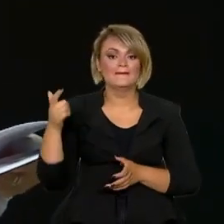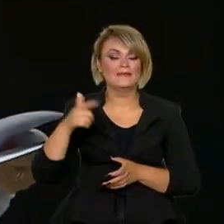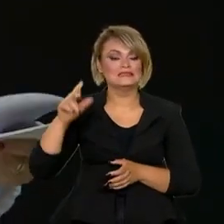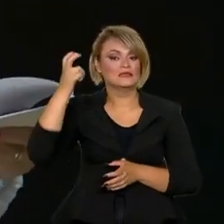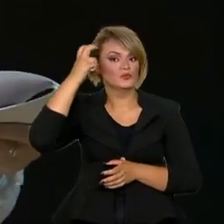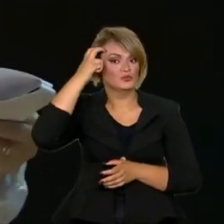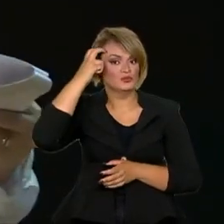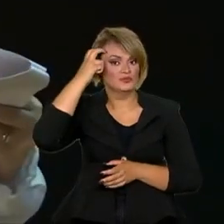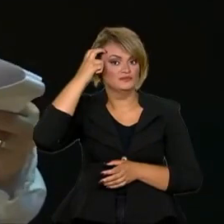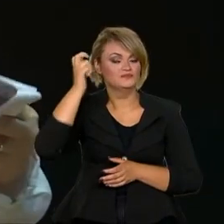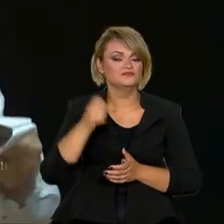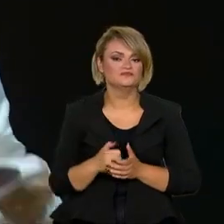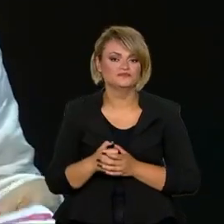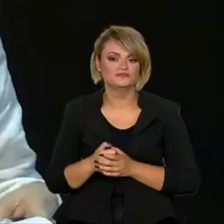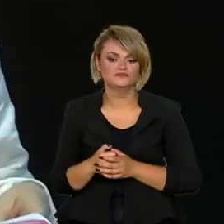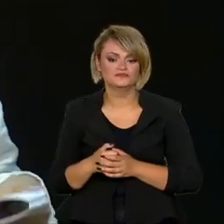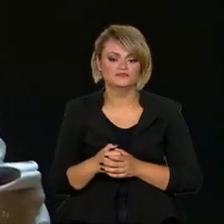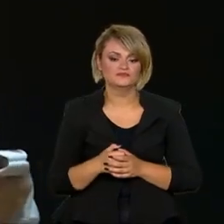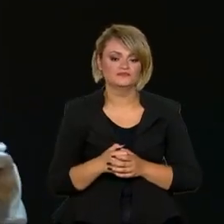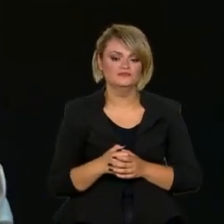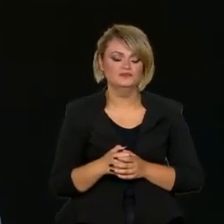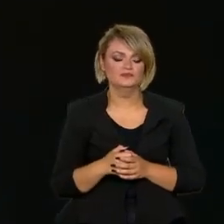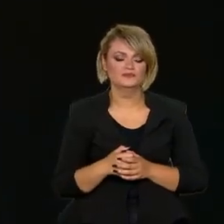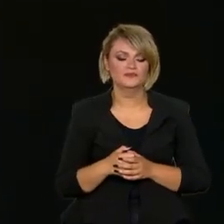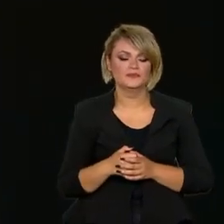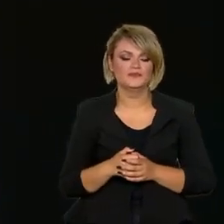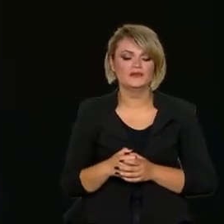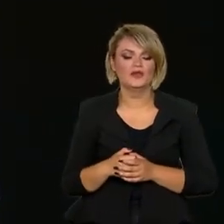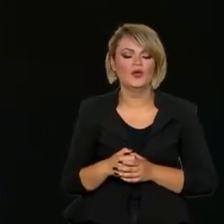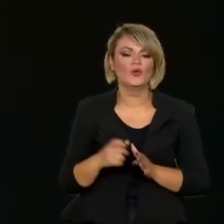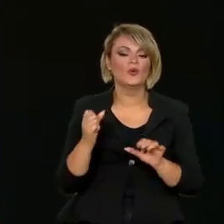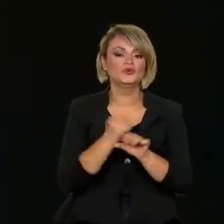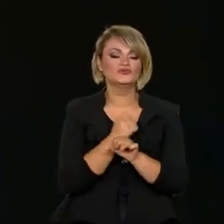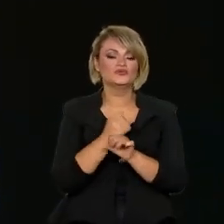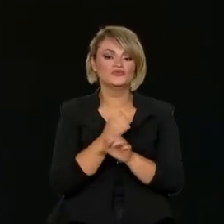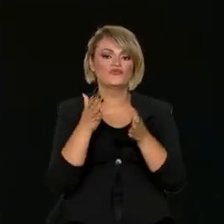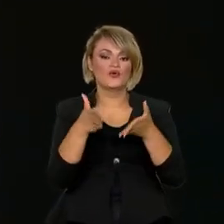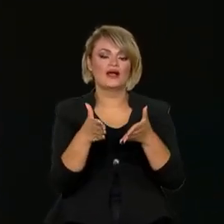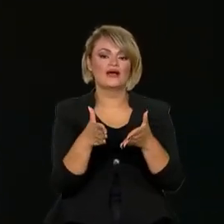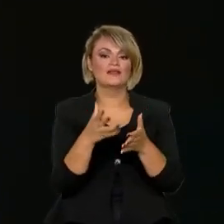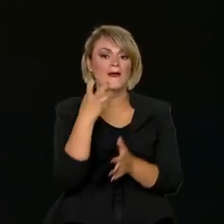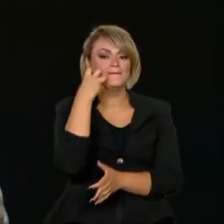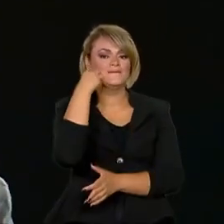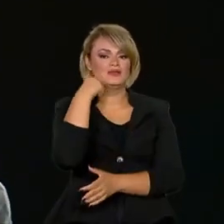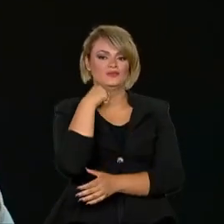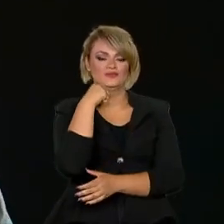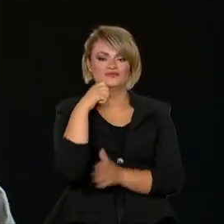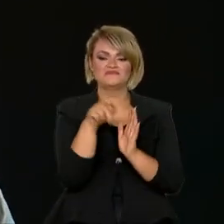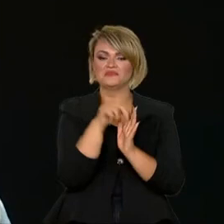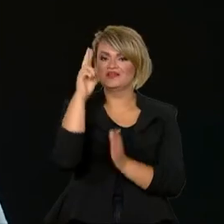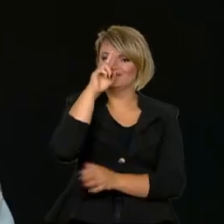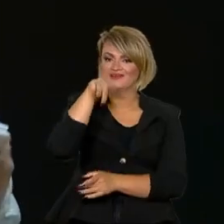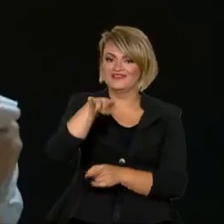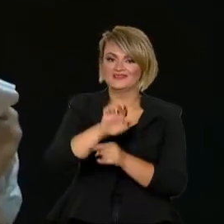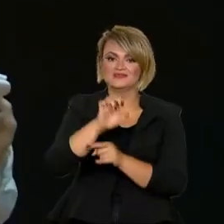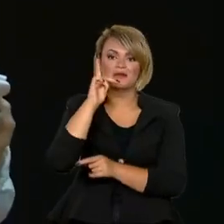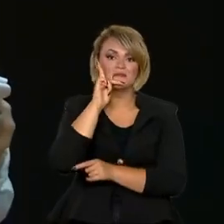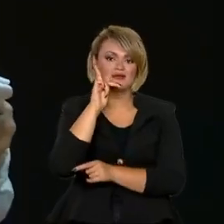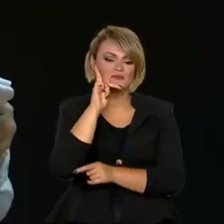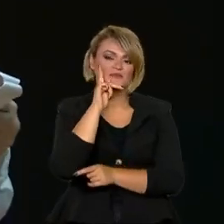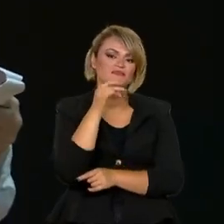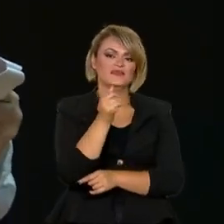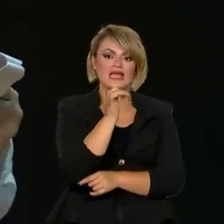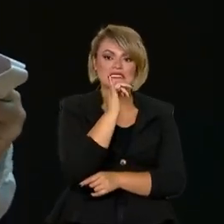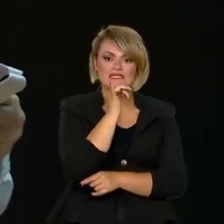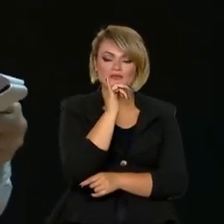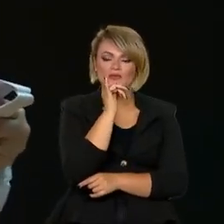cultura, nós temos então obras relacionadas ao patrimônio histórico aqui da Paraíba. Então, nós temos